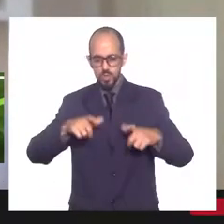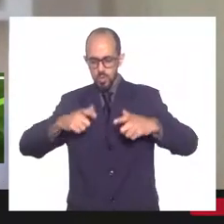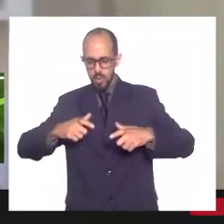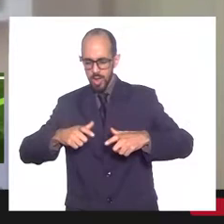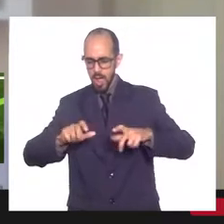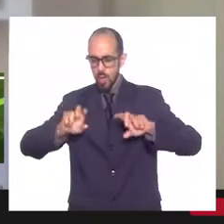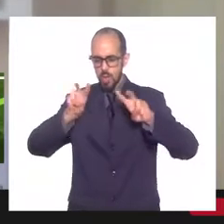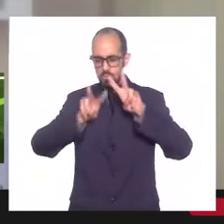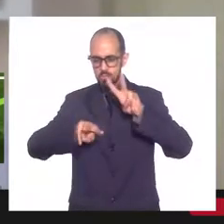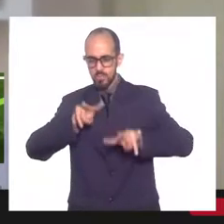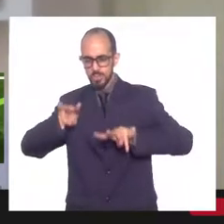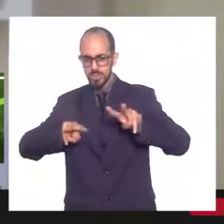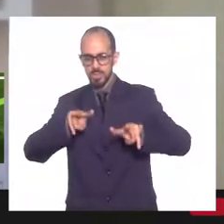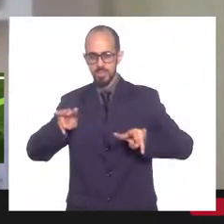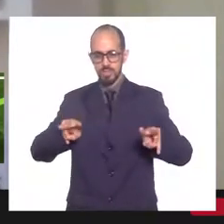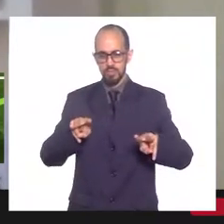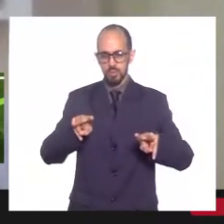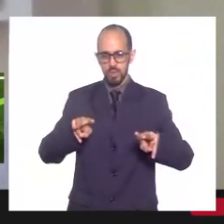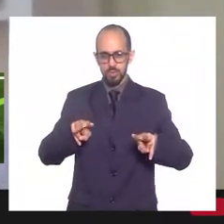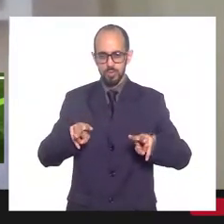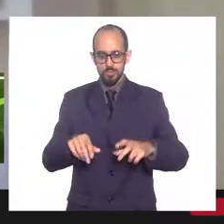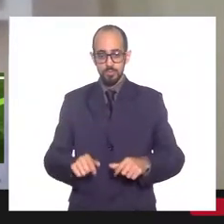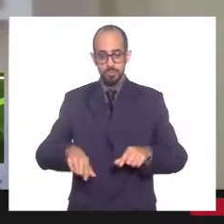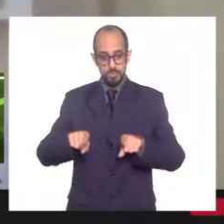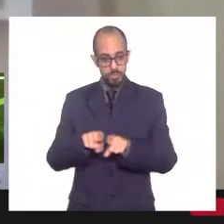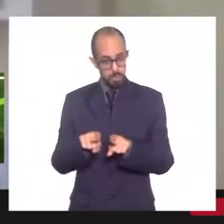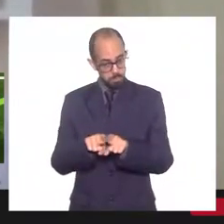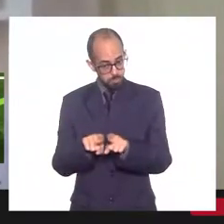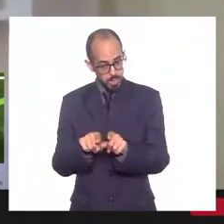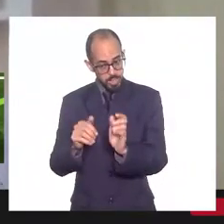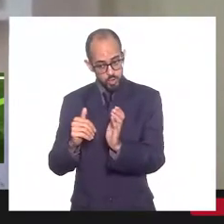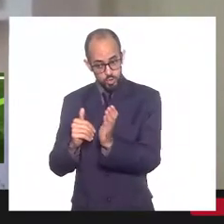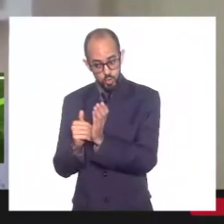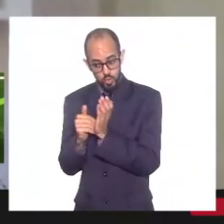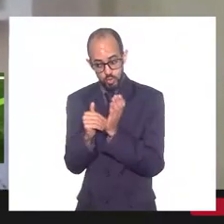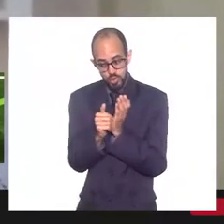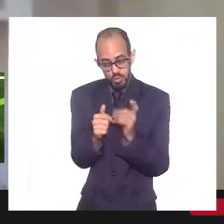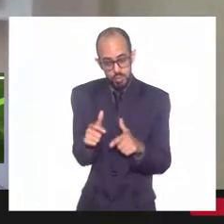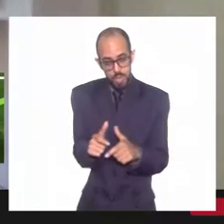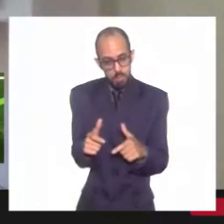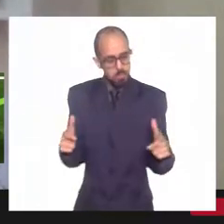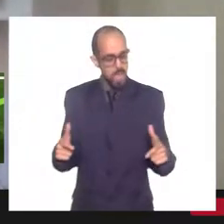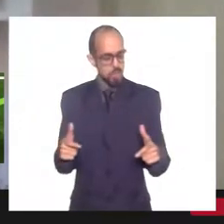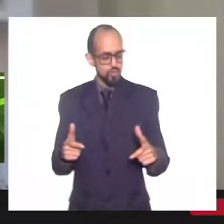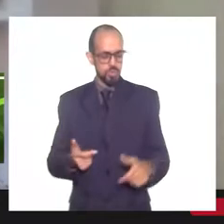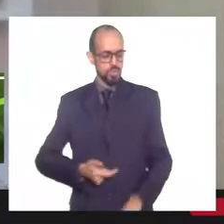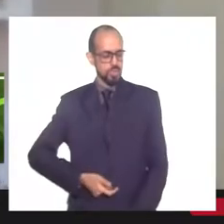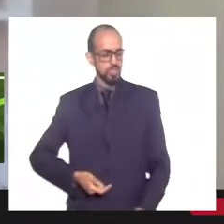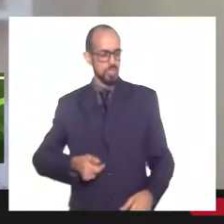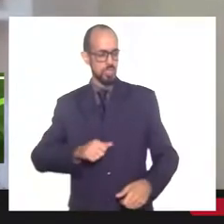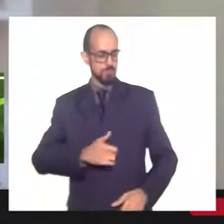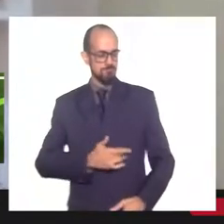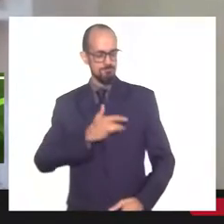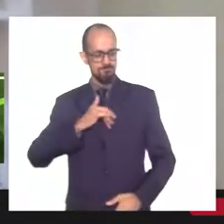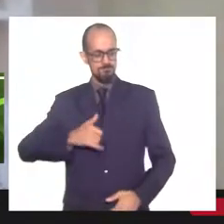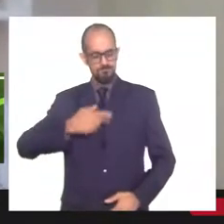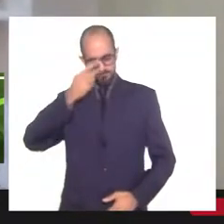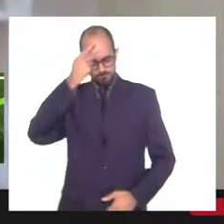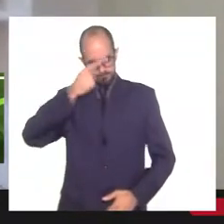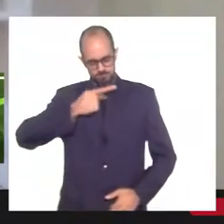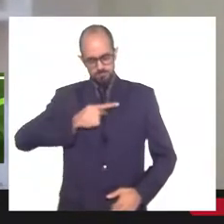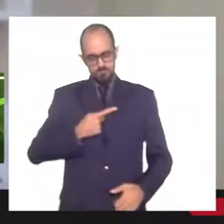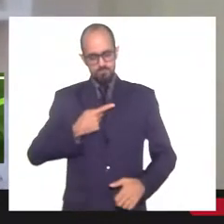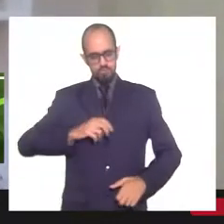visíveis alguns observadores e ocultos a maioria arrogante de seu efêmero